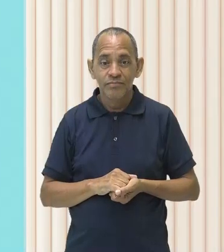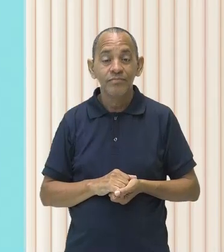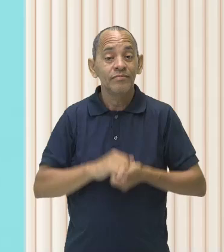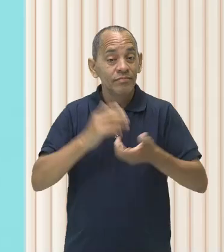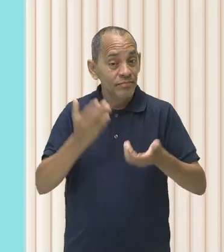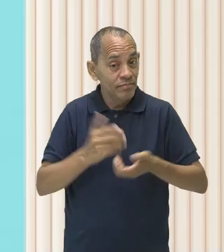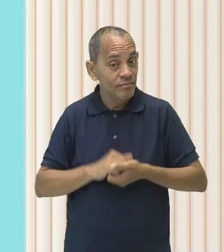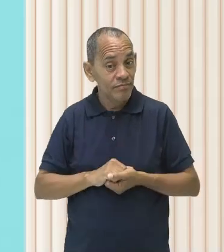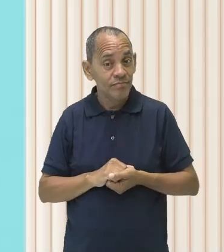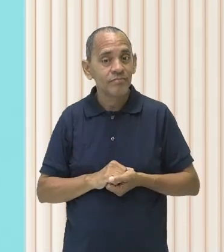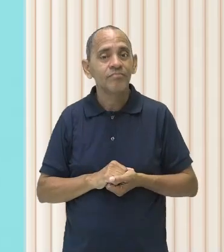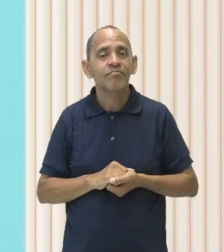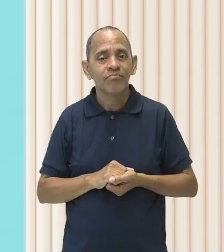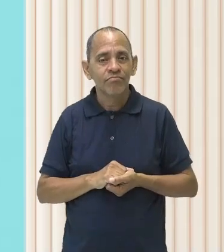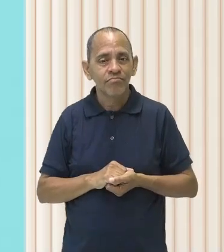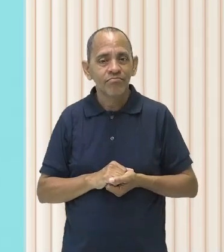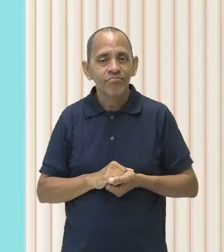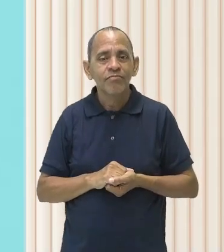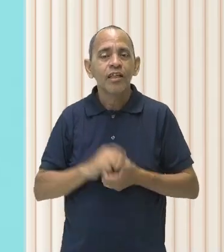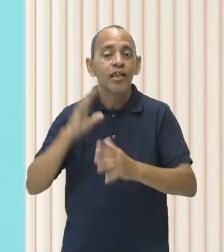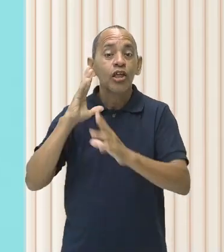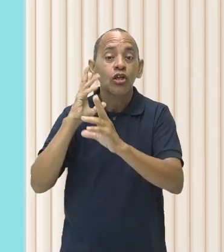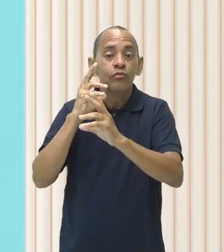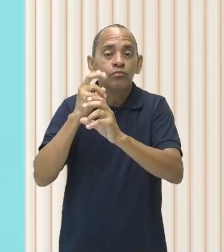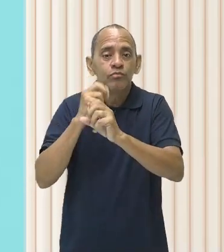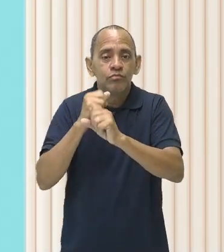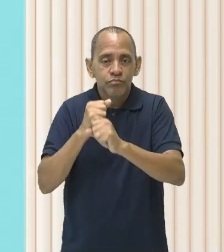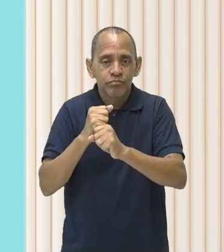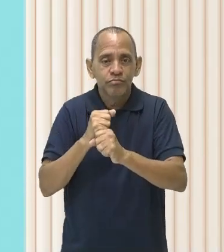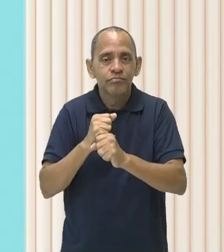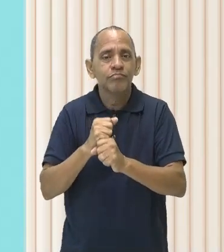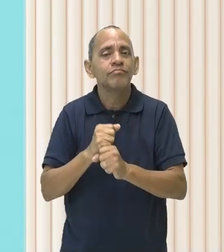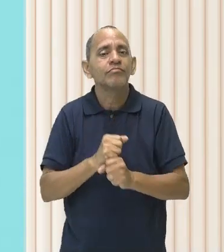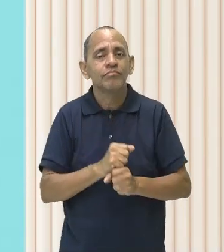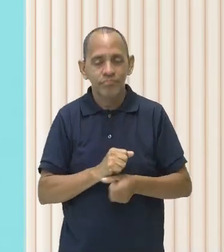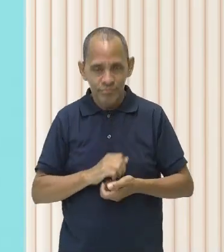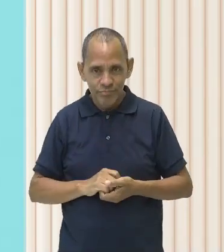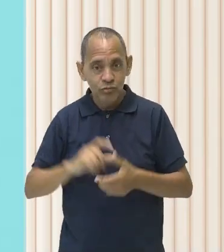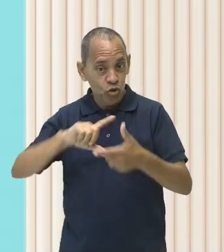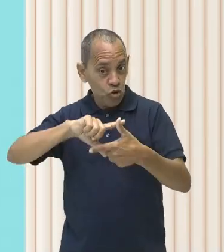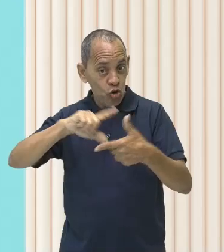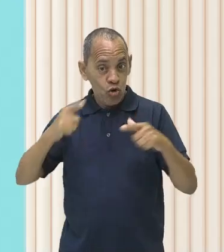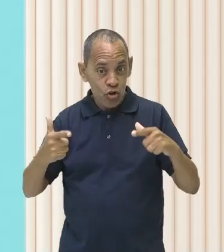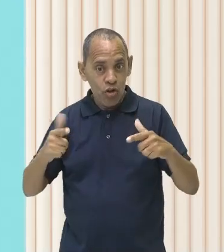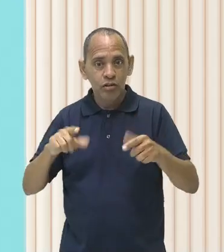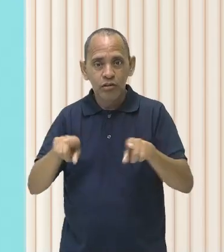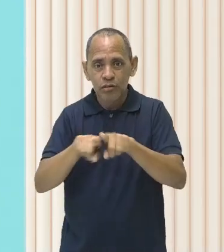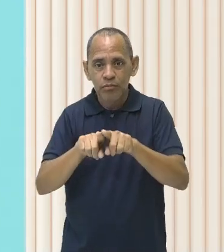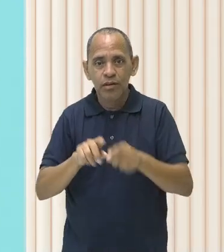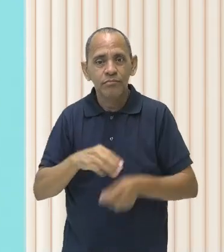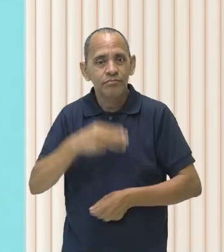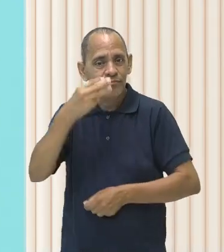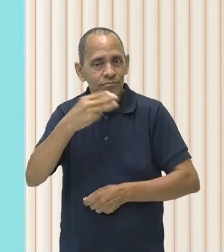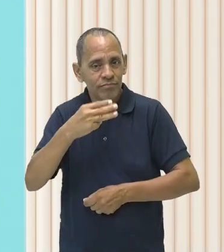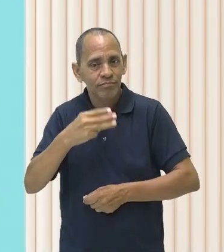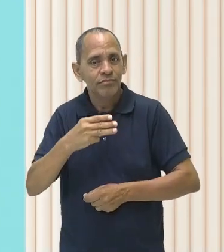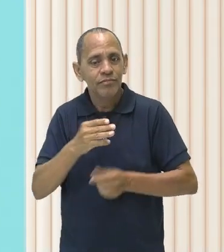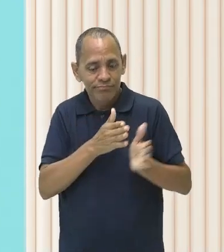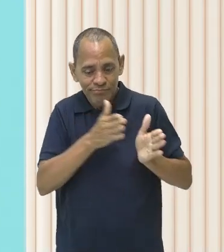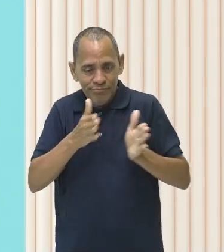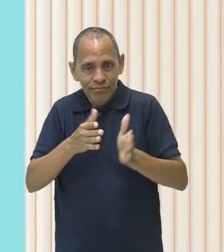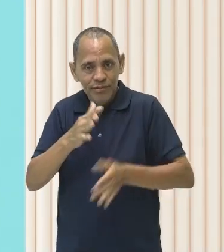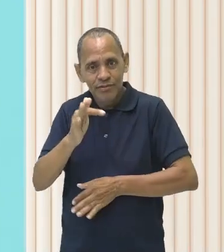Muito bem, vamos revisar o modernismo. Vamos revisar a terceira